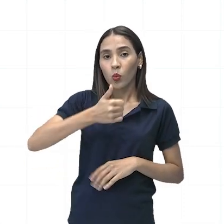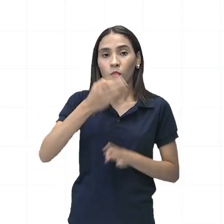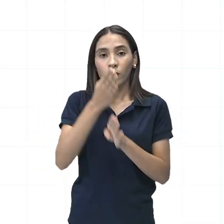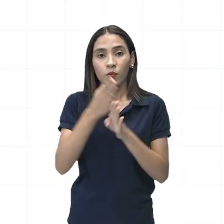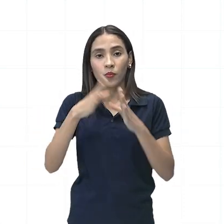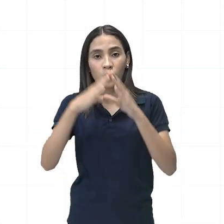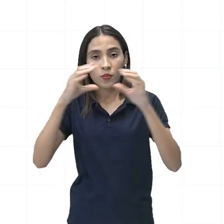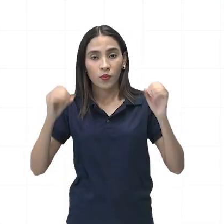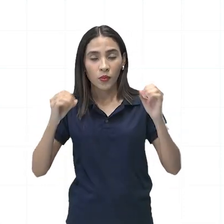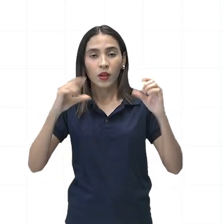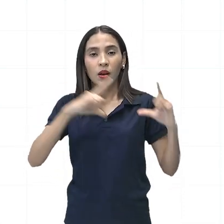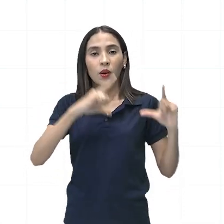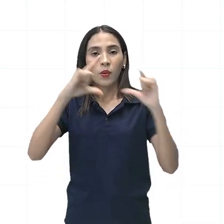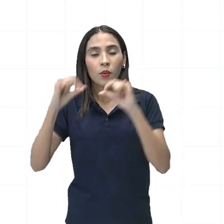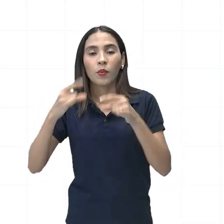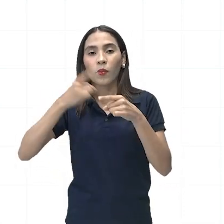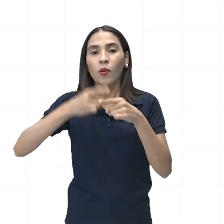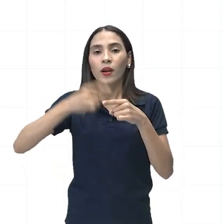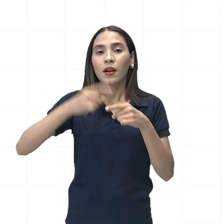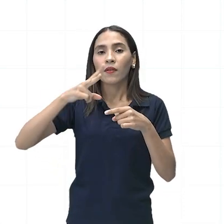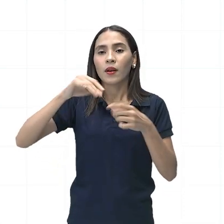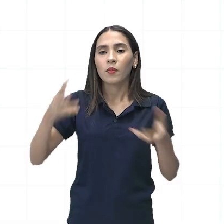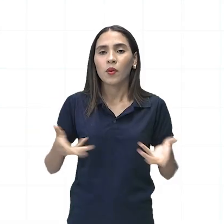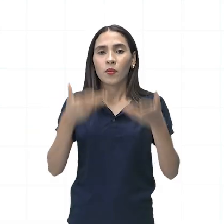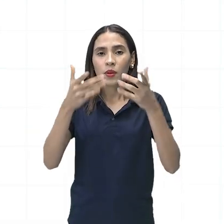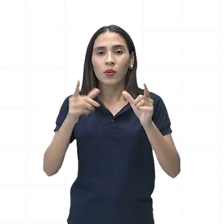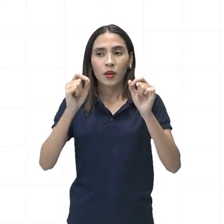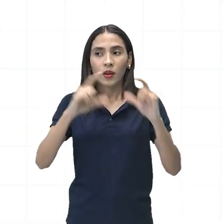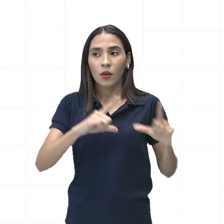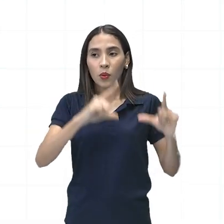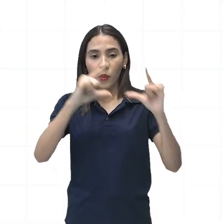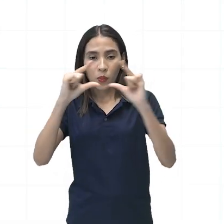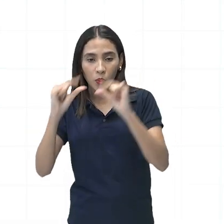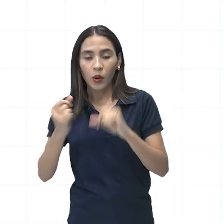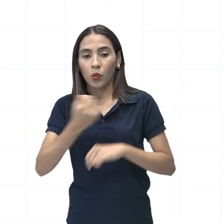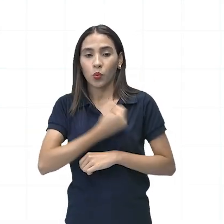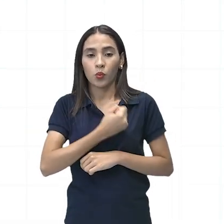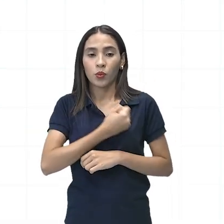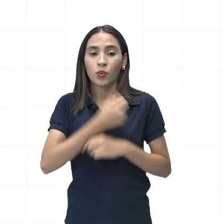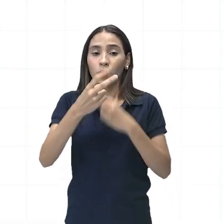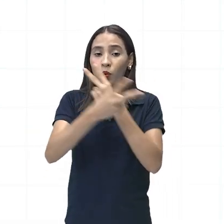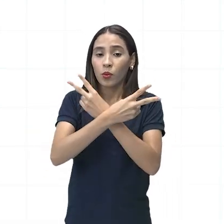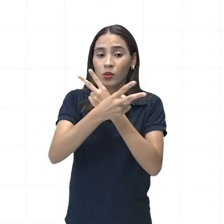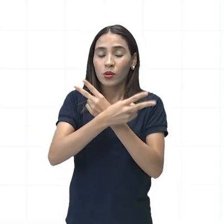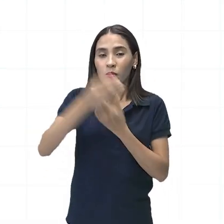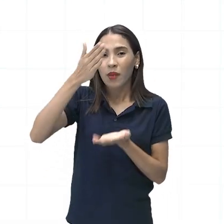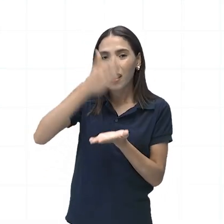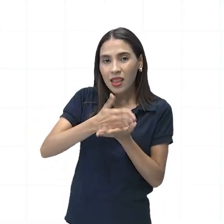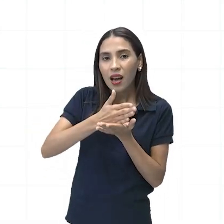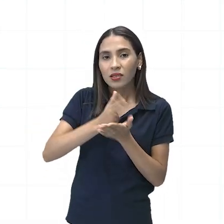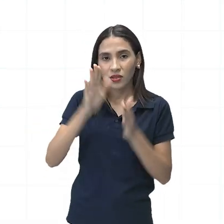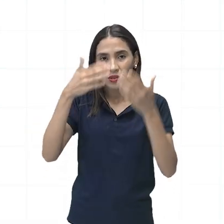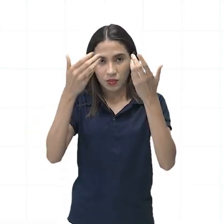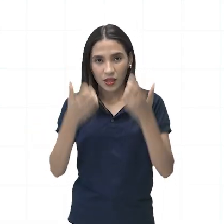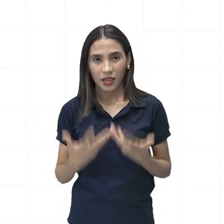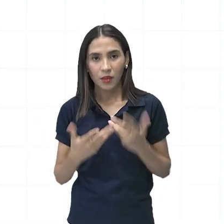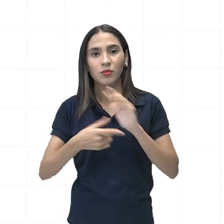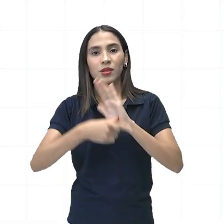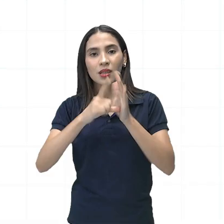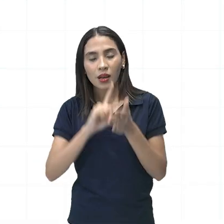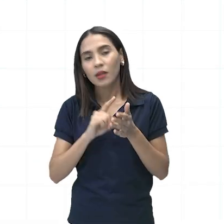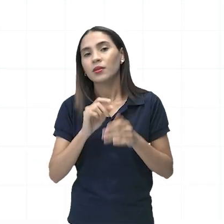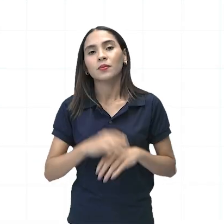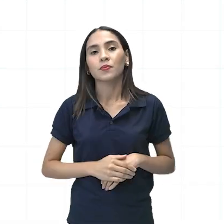de fase reducional, pois ela promove a diminuição do número de cromossomos pela metade, como nós falamos ainda há